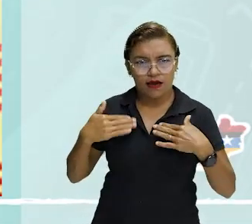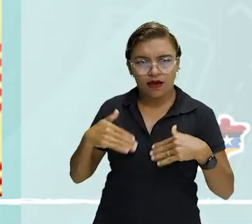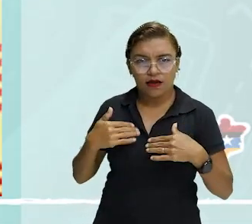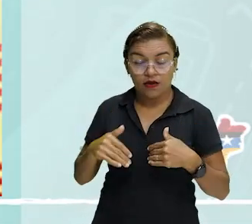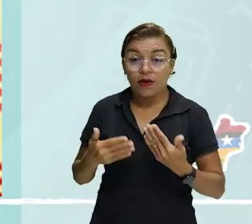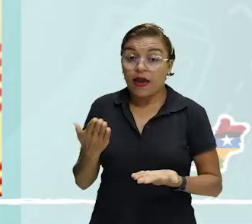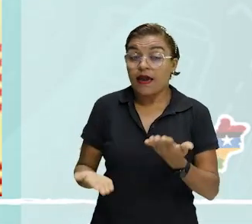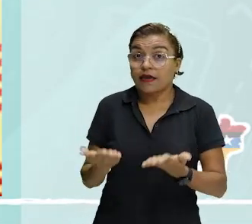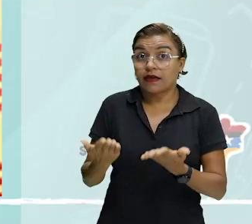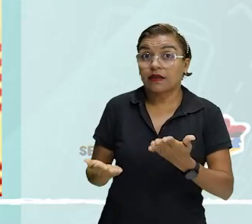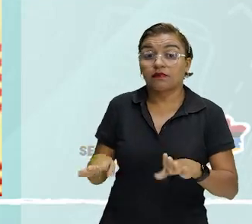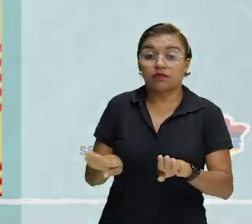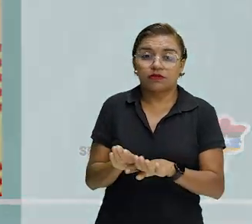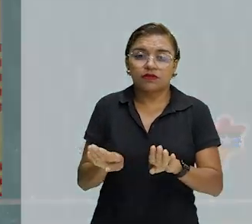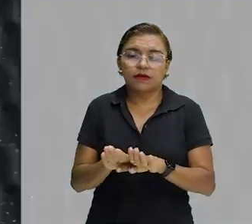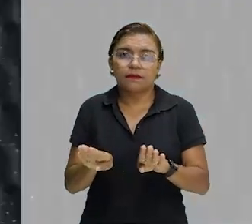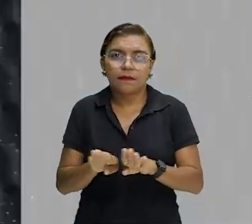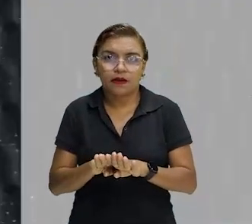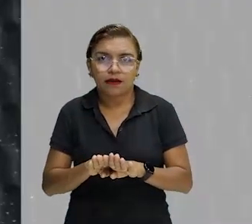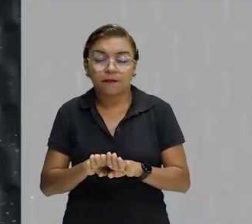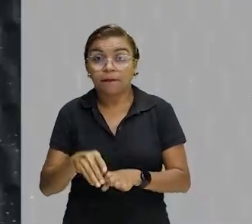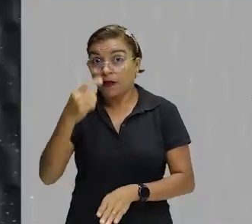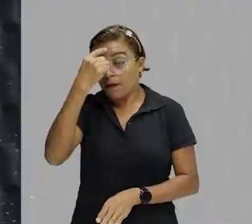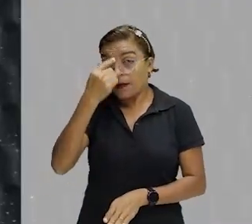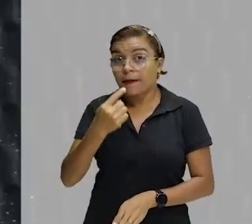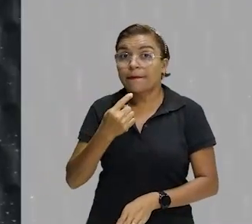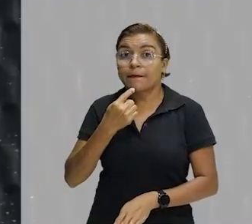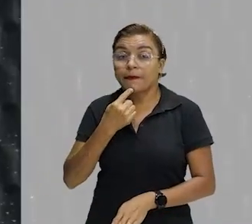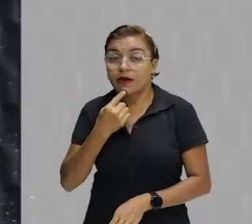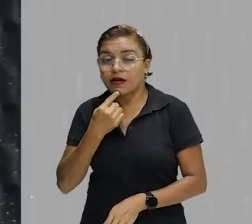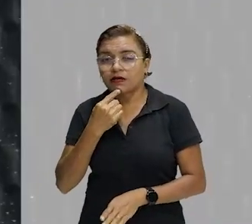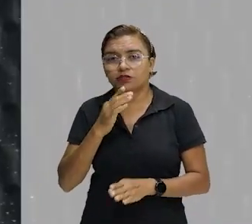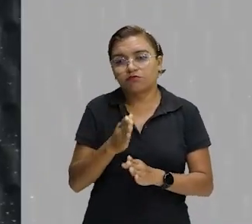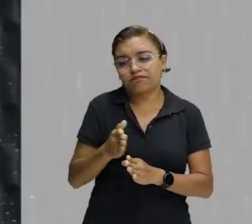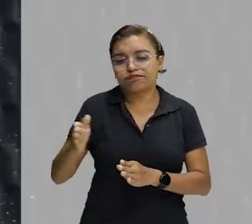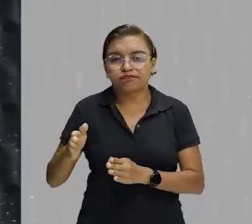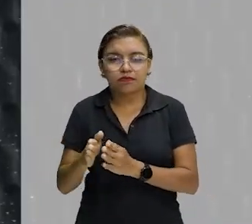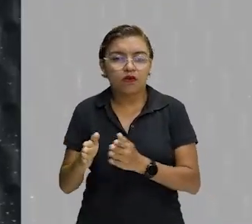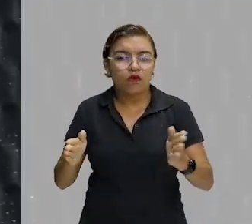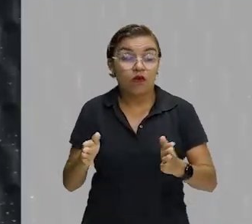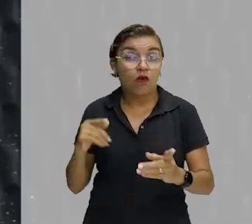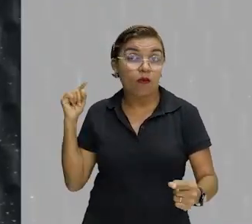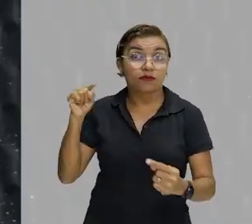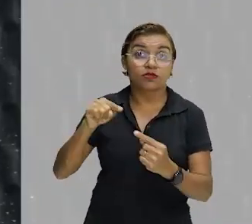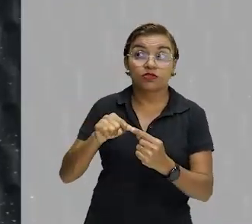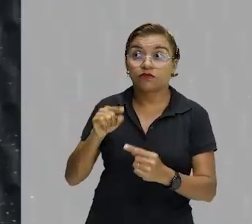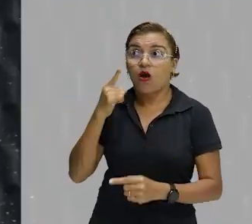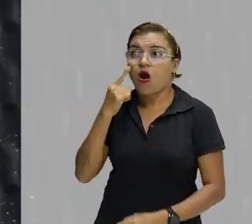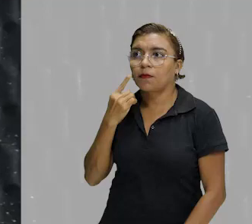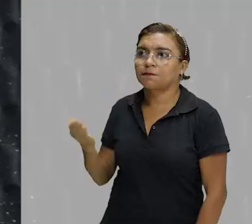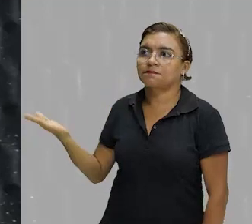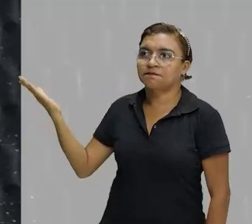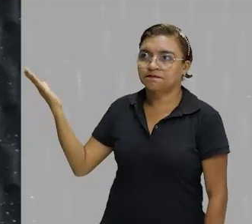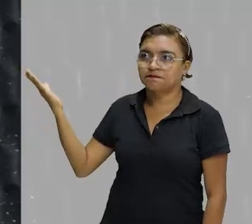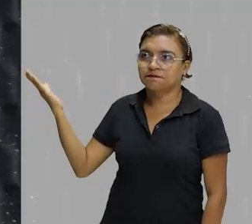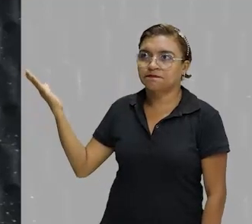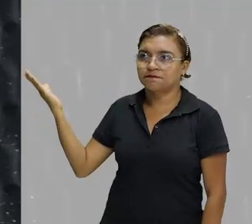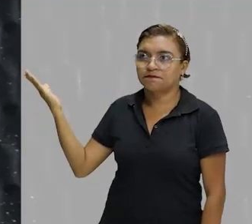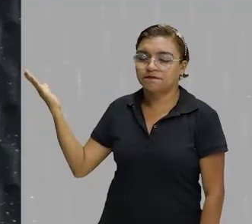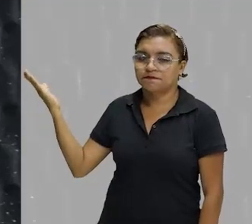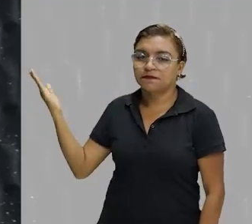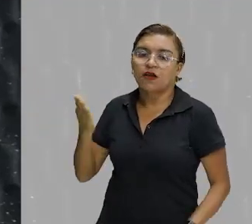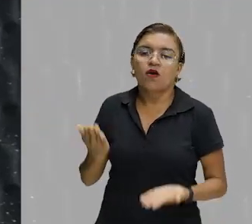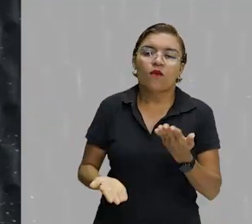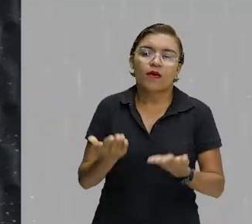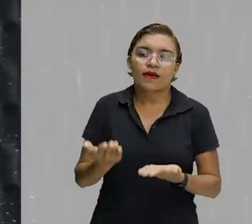eu consigo deixar uma imagem literalmente mais para um lado, mais para o outro, o objetivo seria esse, né? Um